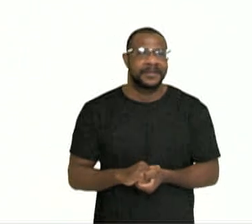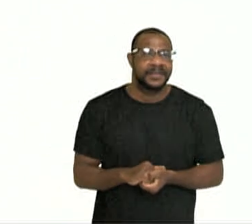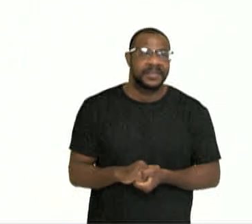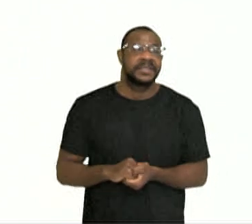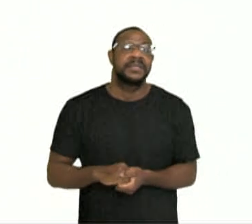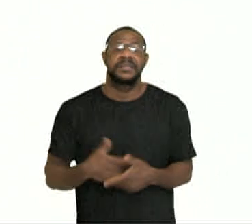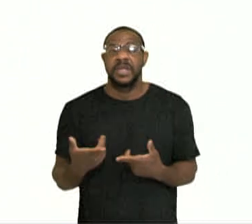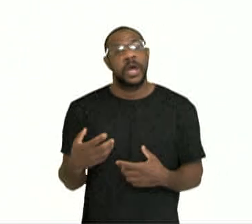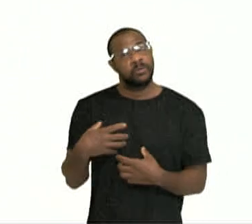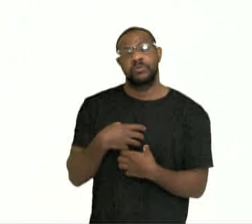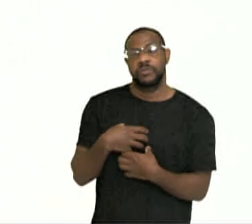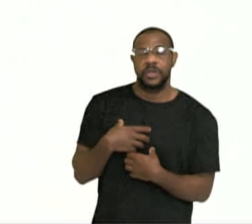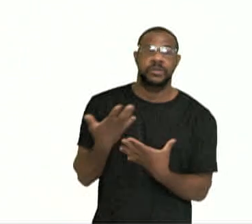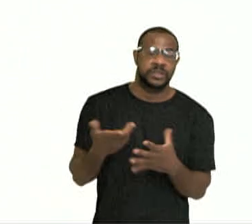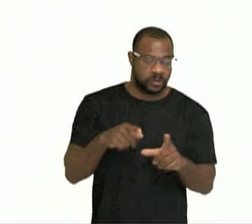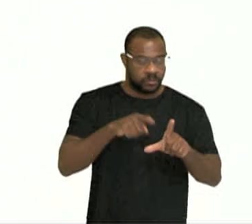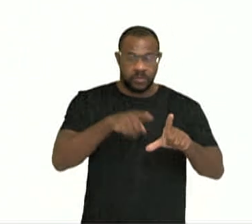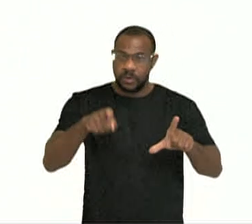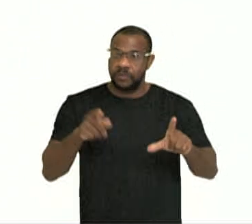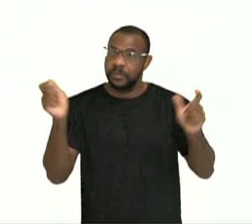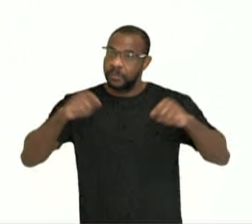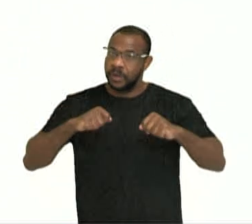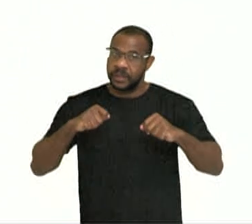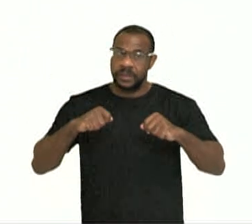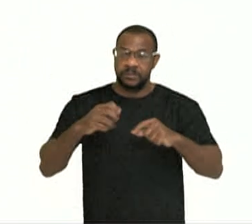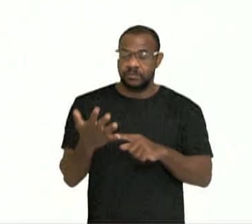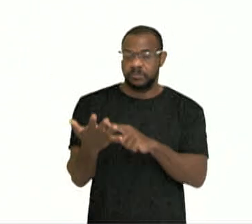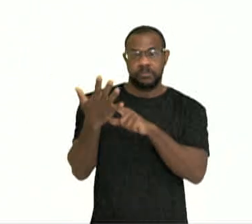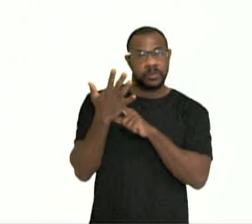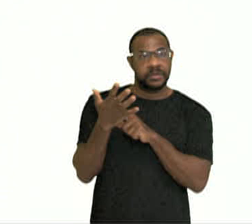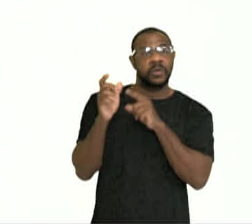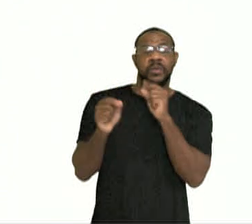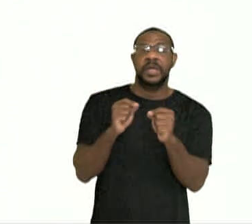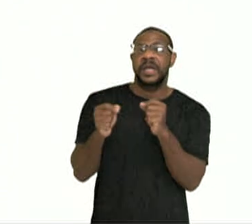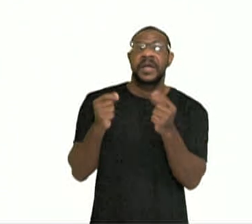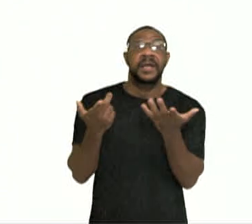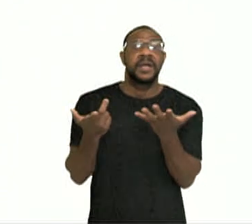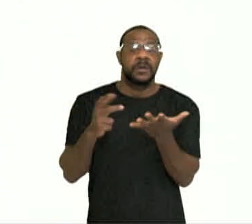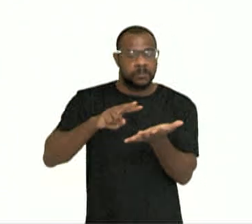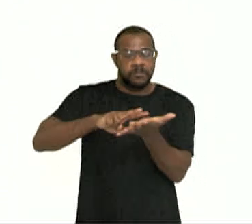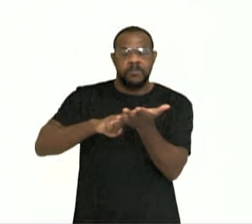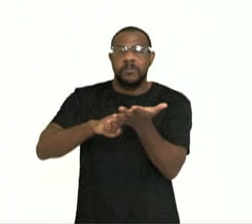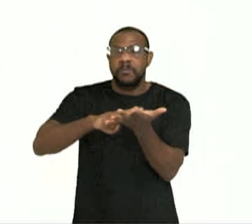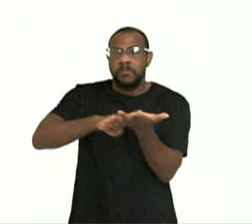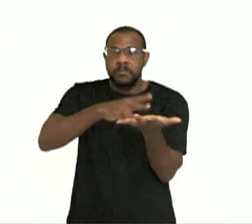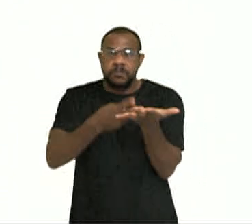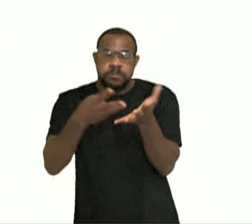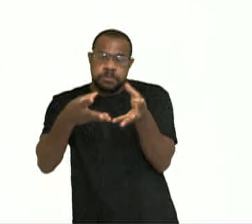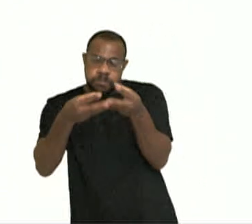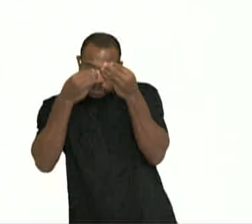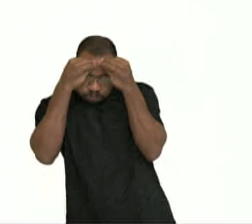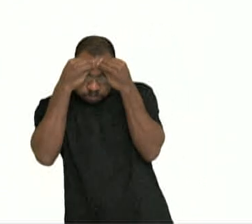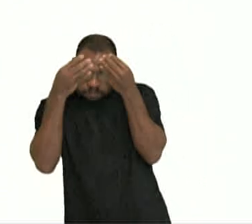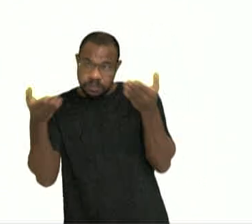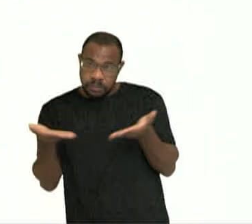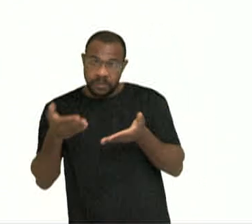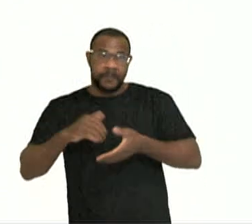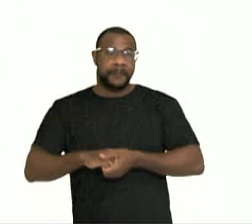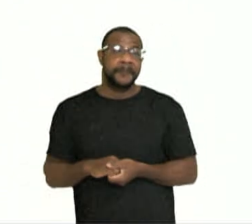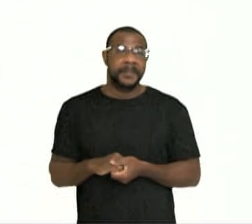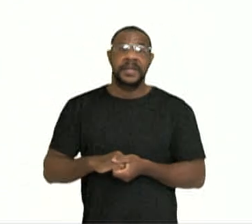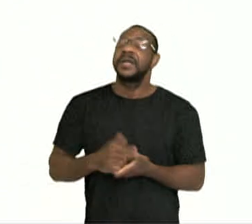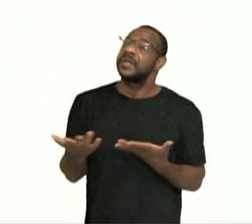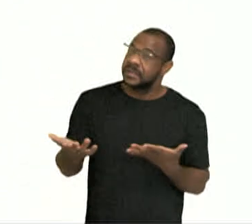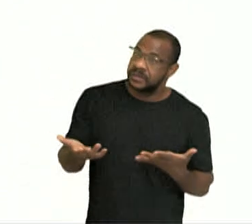De modo, então, que esse gráfico ele vai nos fornecer o quê? Uma interpretação, certo? De forma